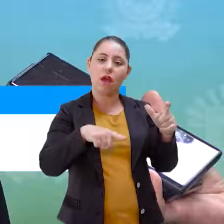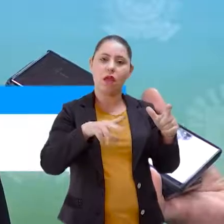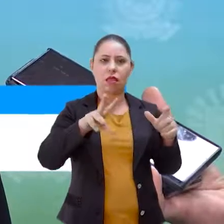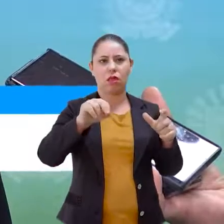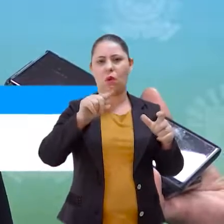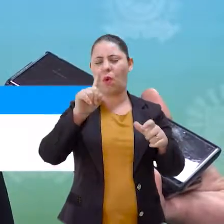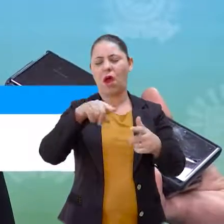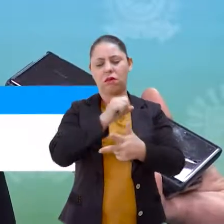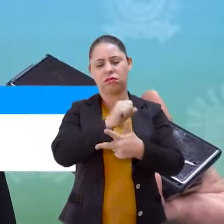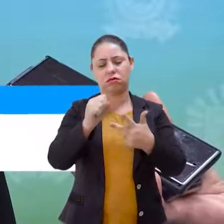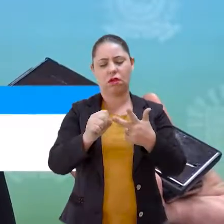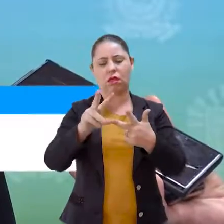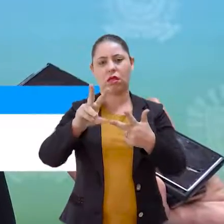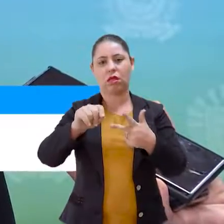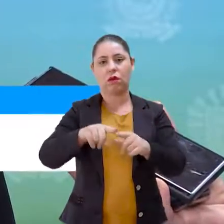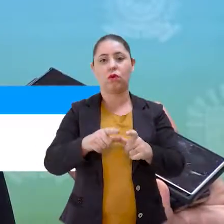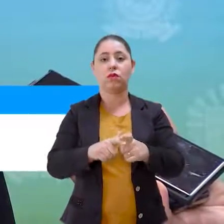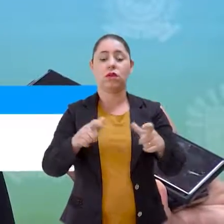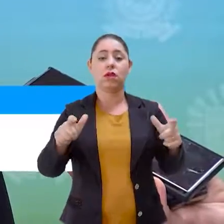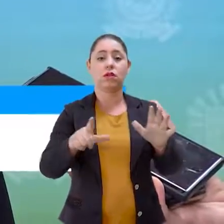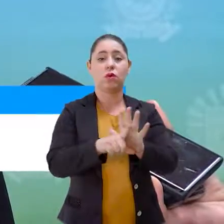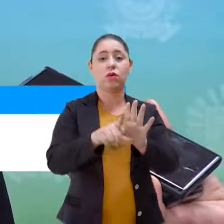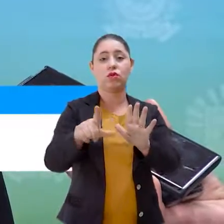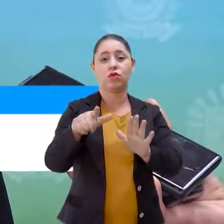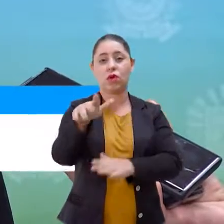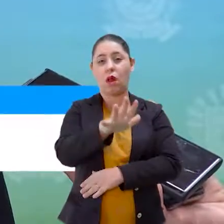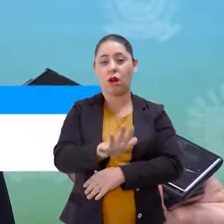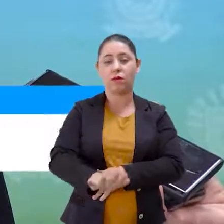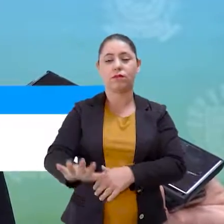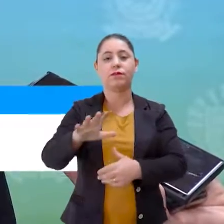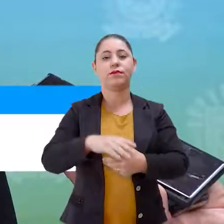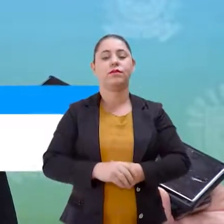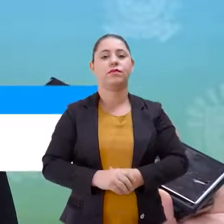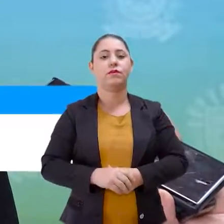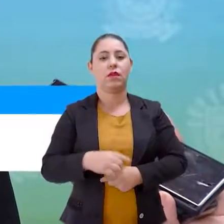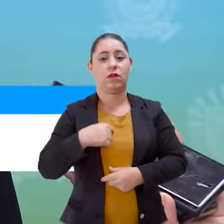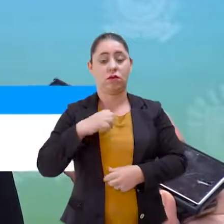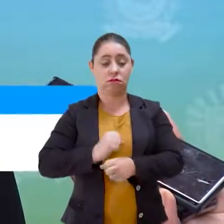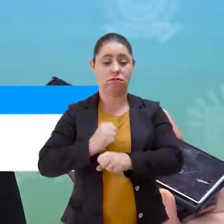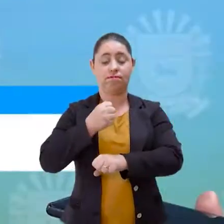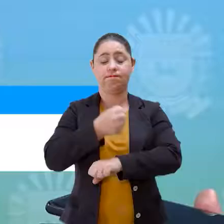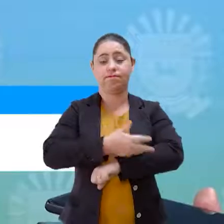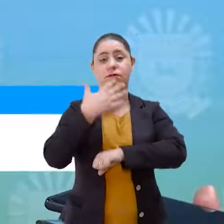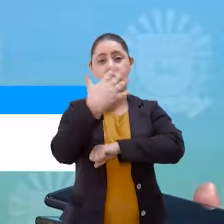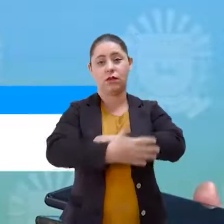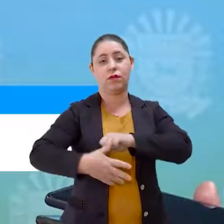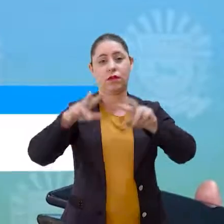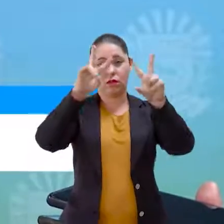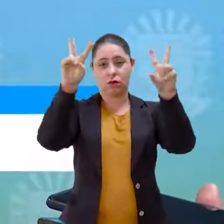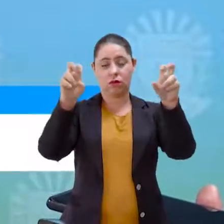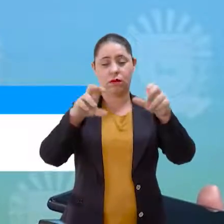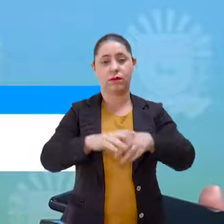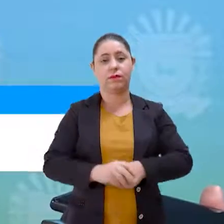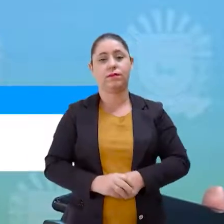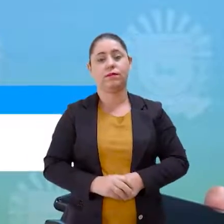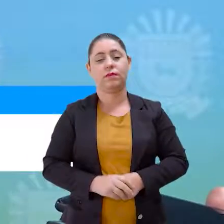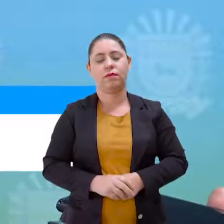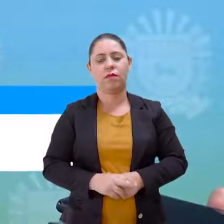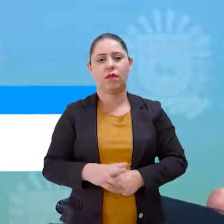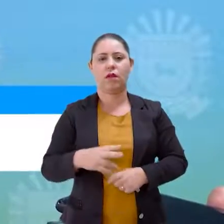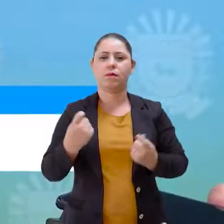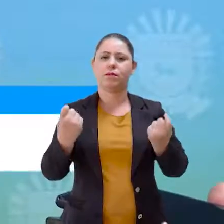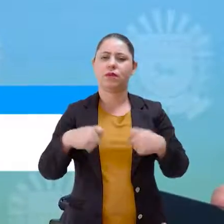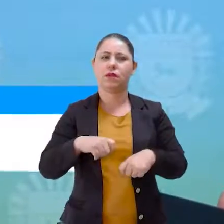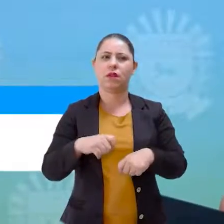fazer crescer, né? Não é o poder, não, crescer o legislativo em todo o Brasil. Eu sou um dos defensores